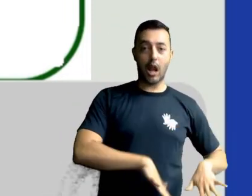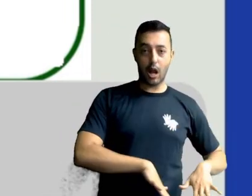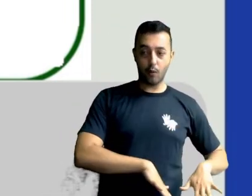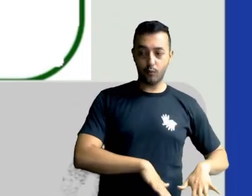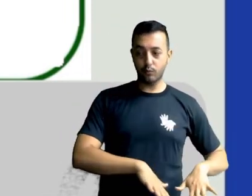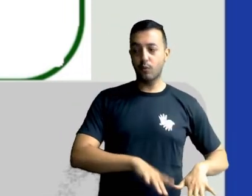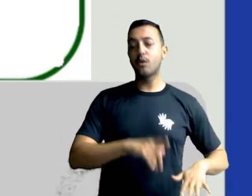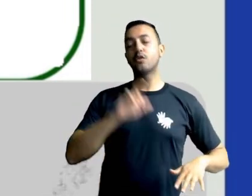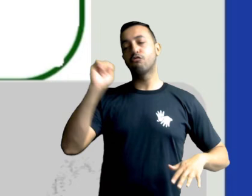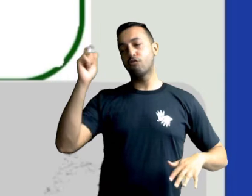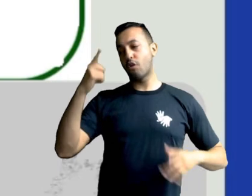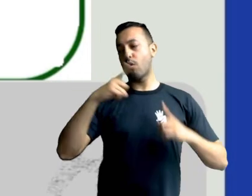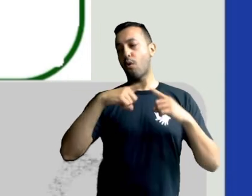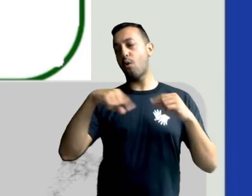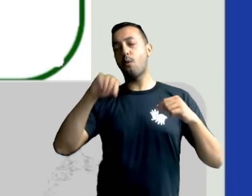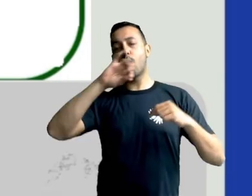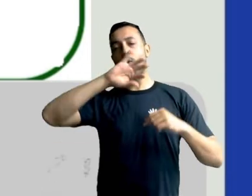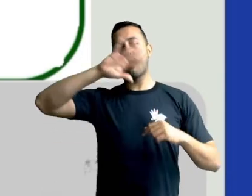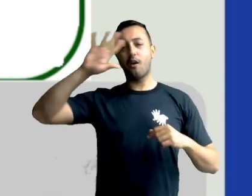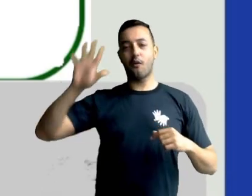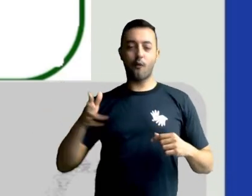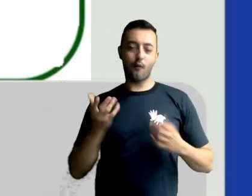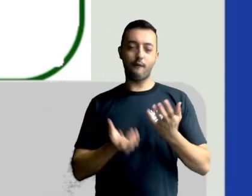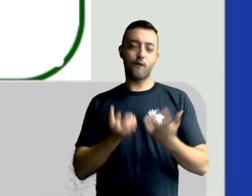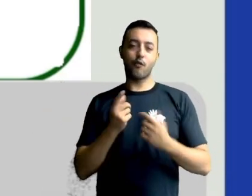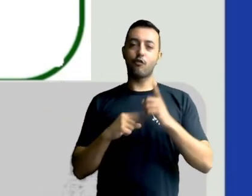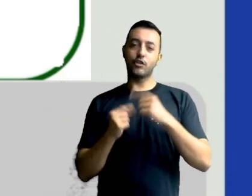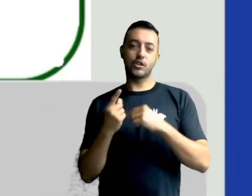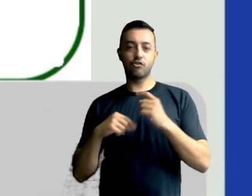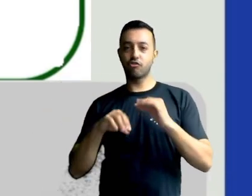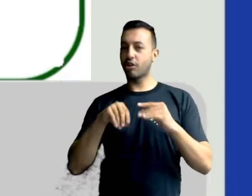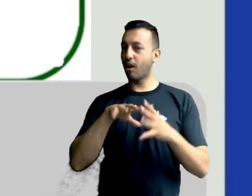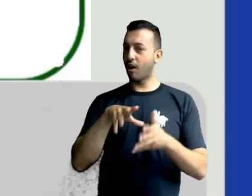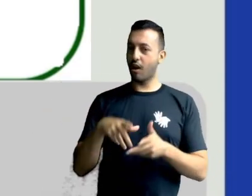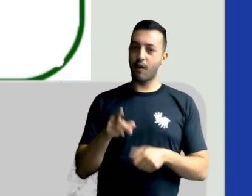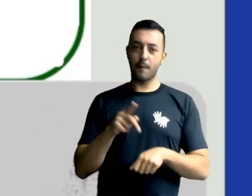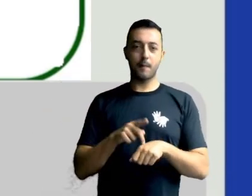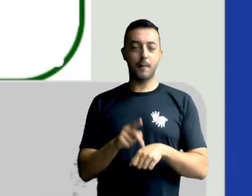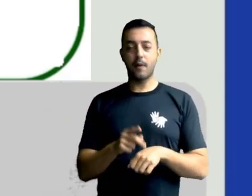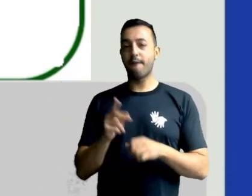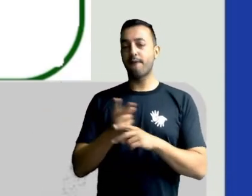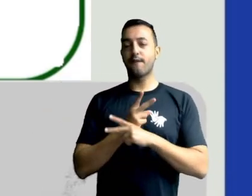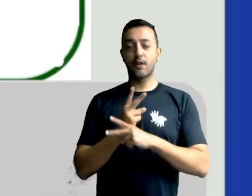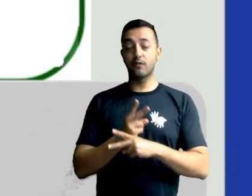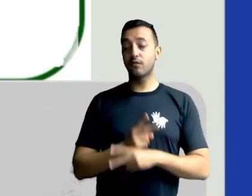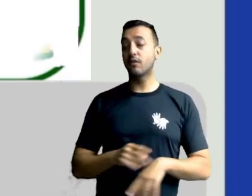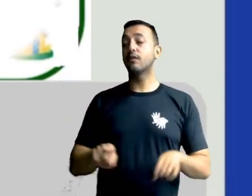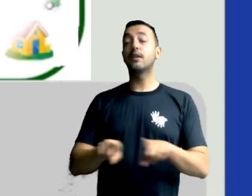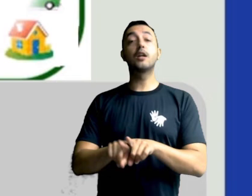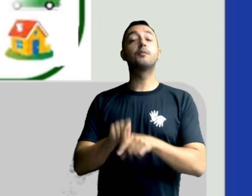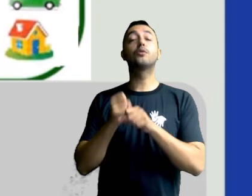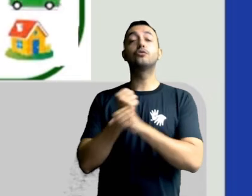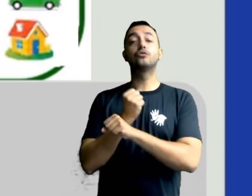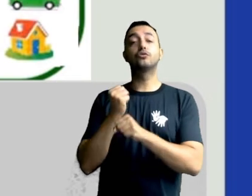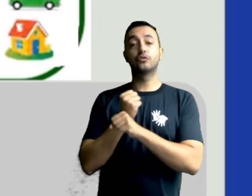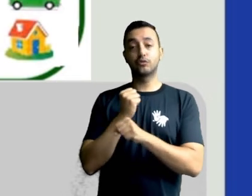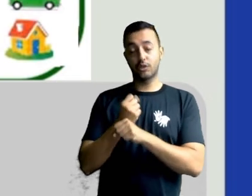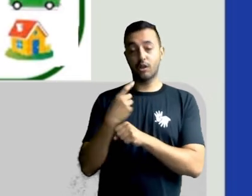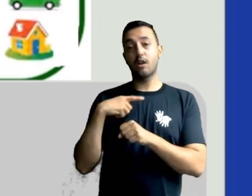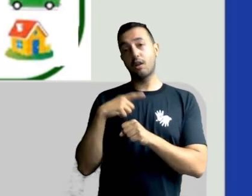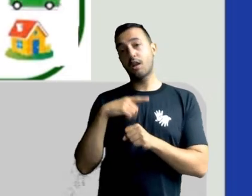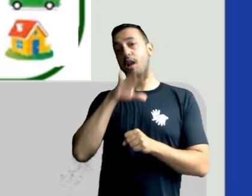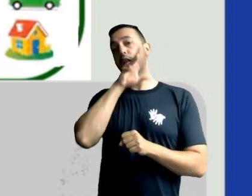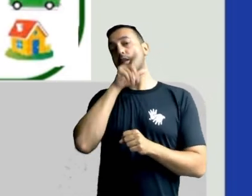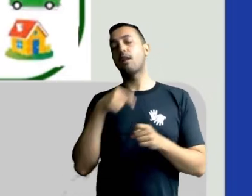os naturais, que é o sol, lua, arco-íris, fogo, estrela, terra, rocha, vento, e os